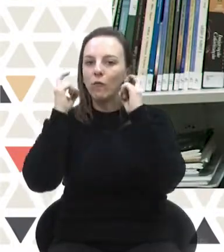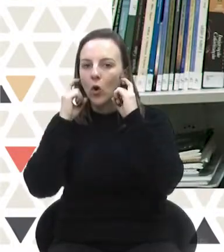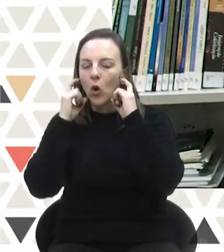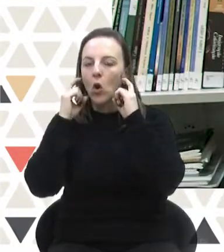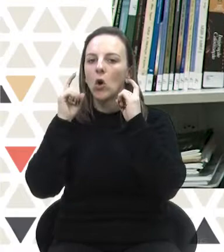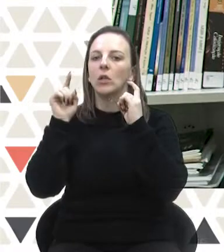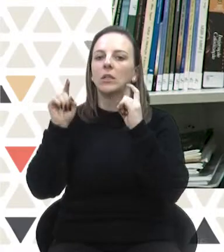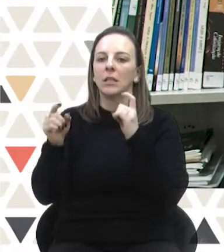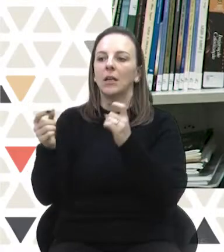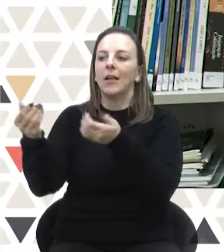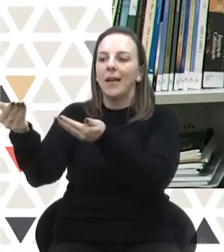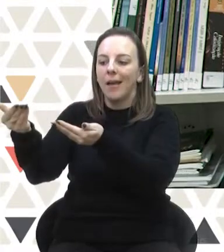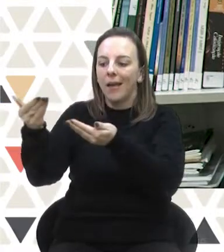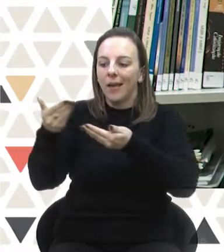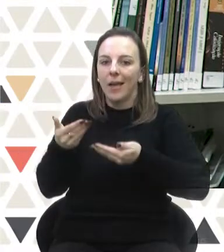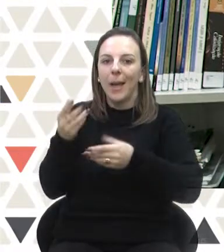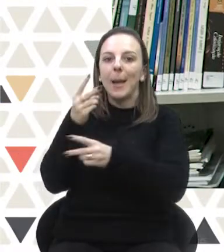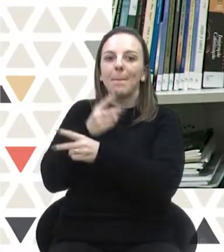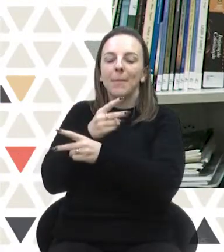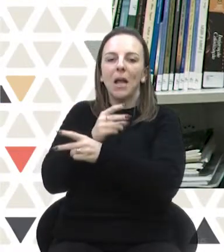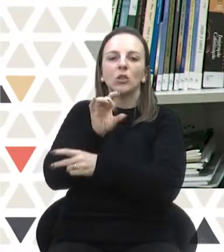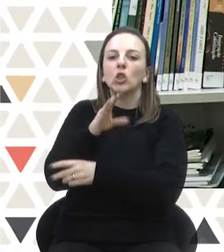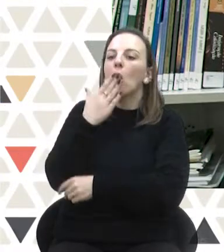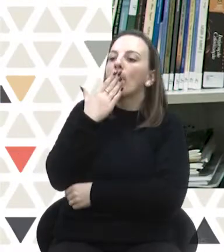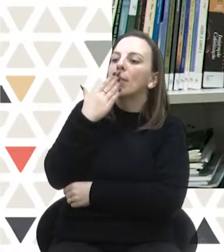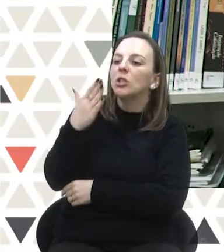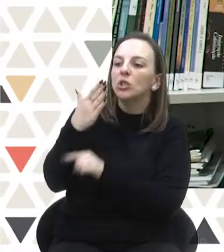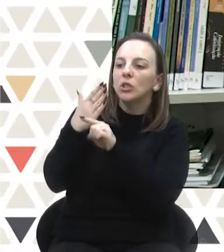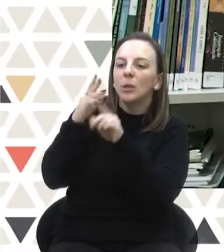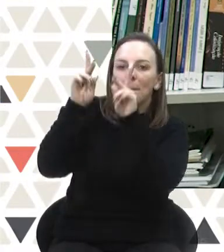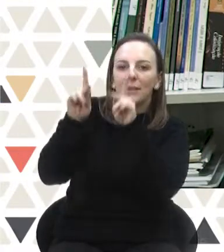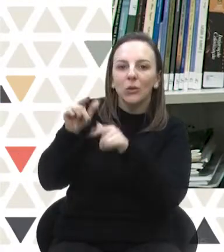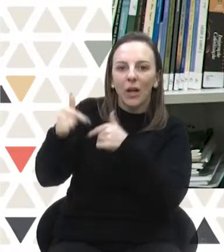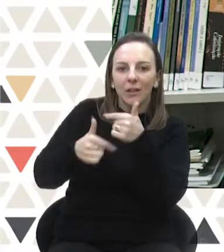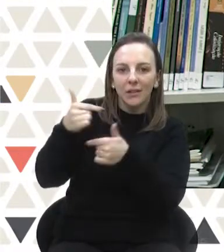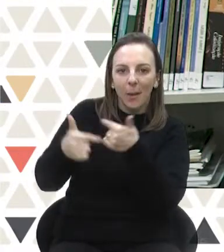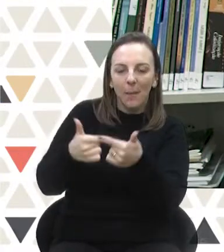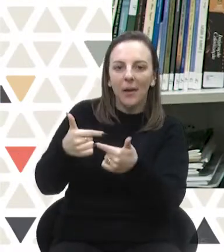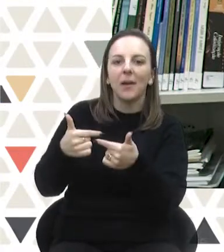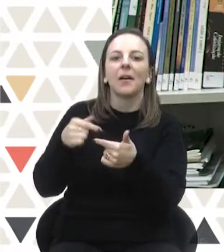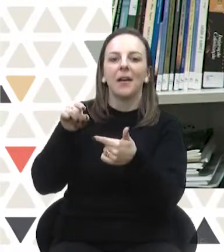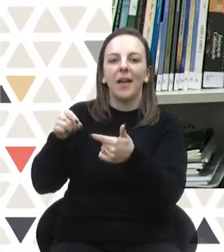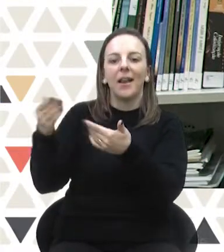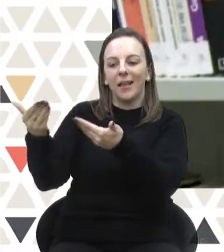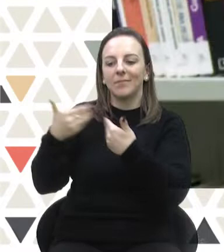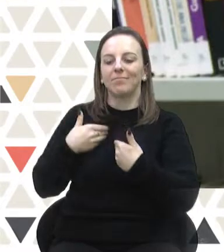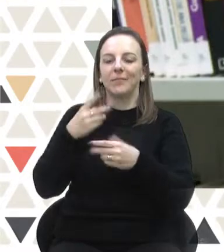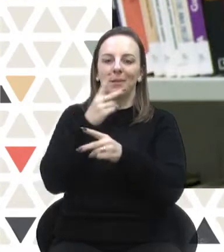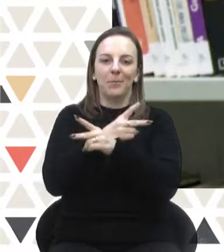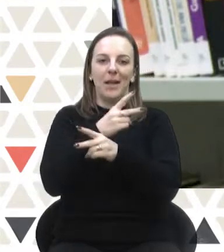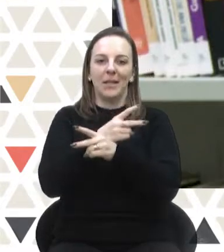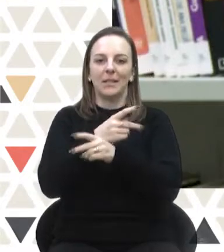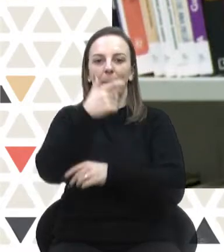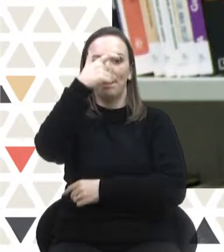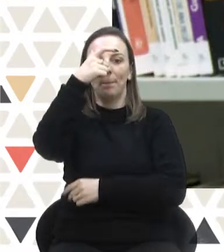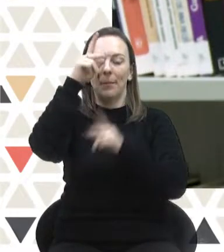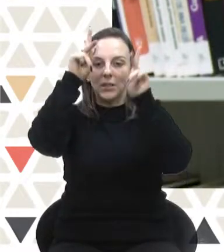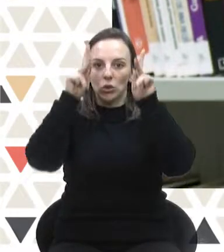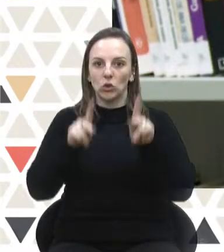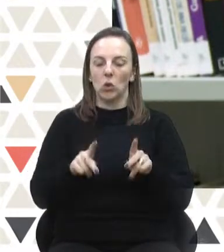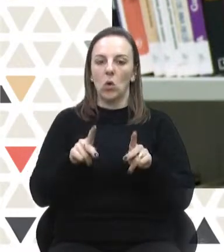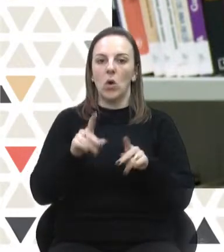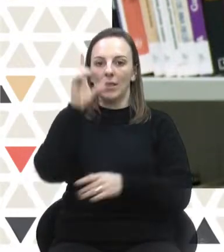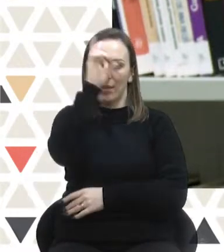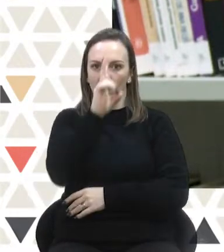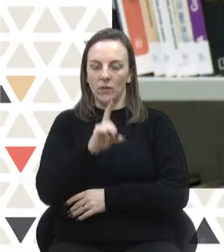de ouvido, será disponibilizado em cada sessão eleitoral, basta solicitar ao mesário ou mesária. O eleitor portador de